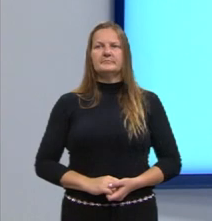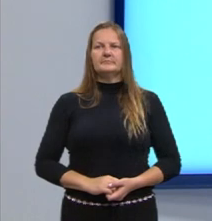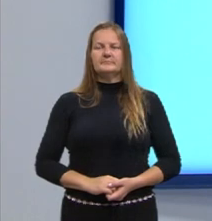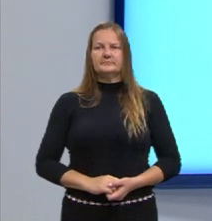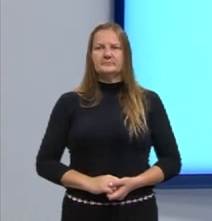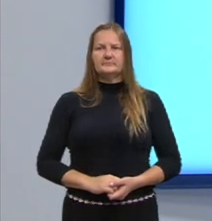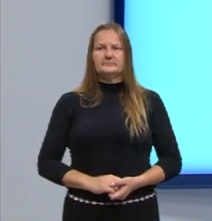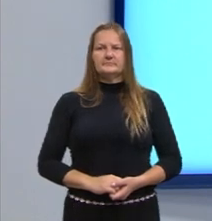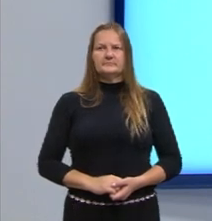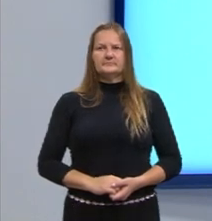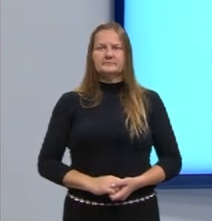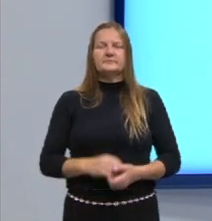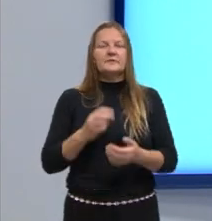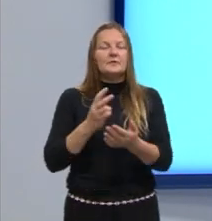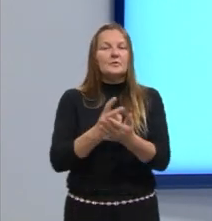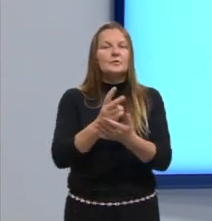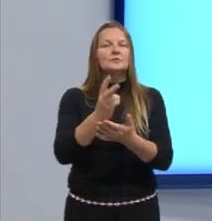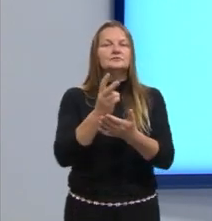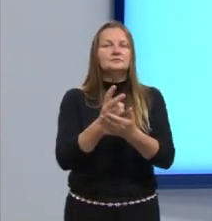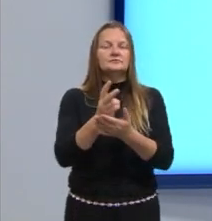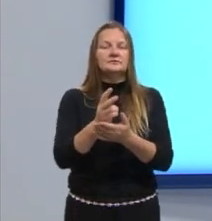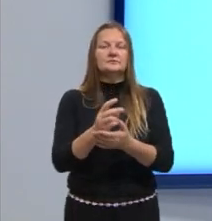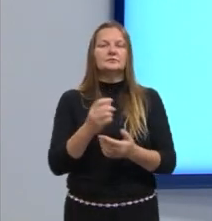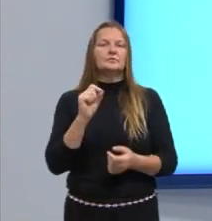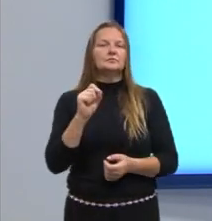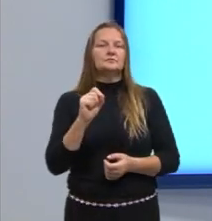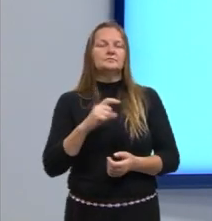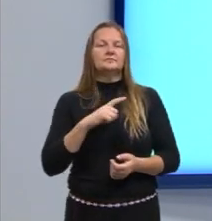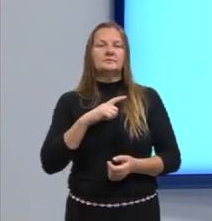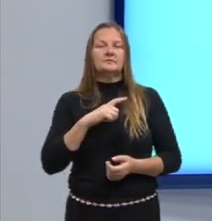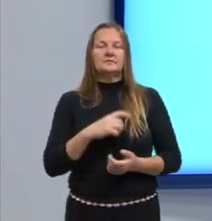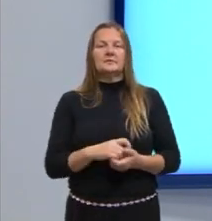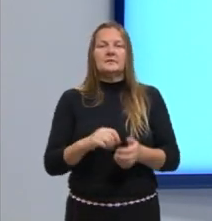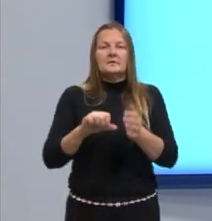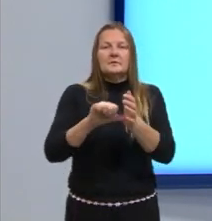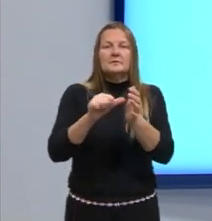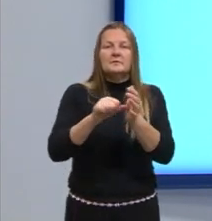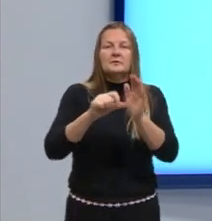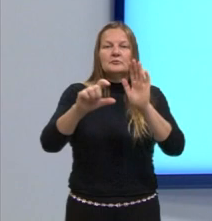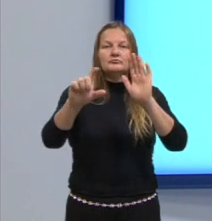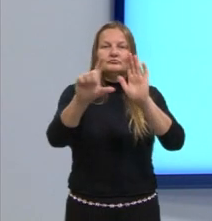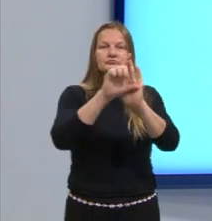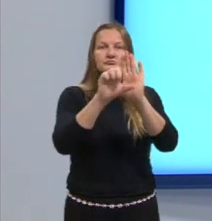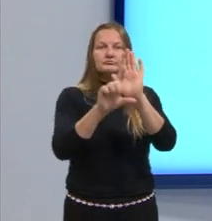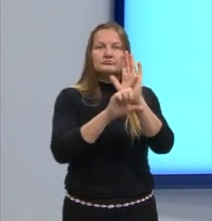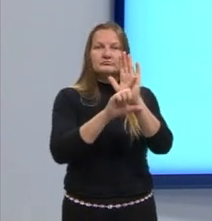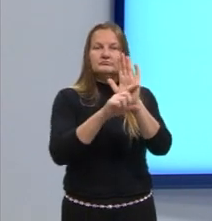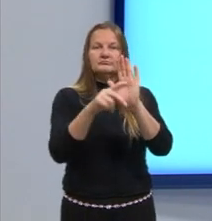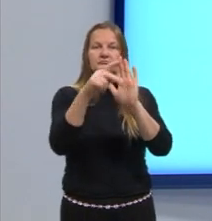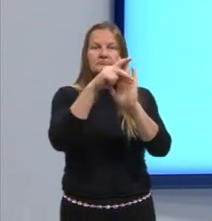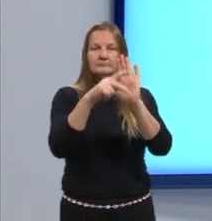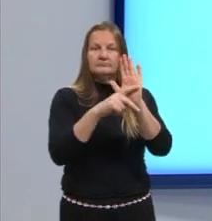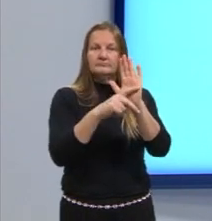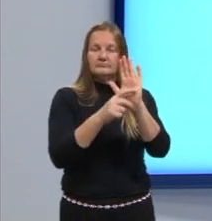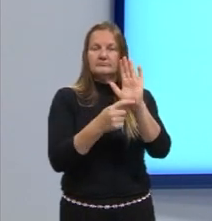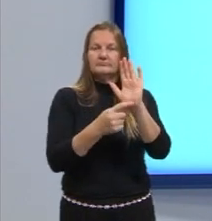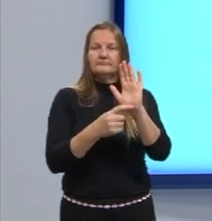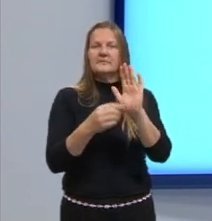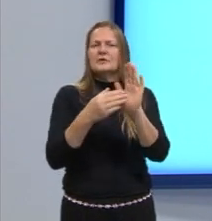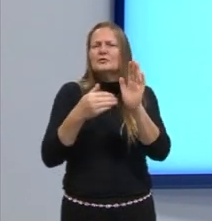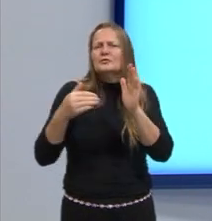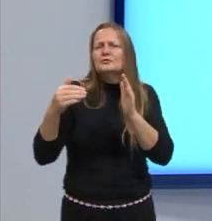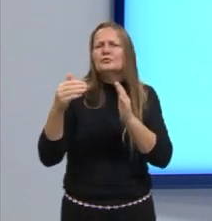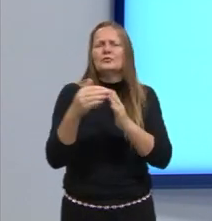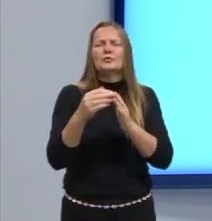bom então continuando na relatividade restrita a gente tem a primeiro postulado dessa teoria todas as leis da